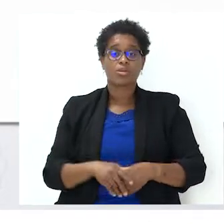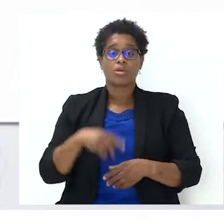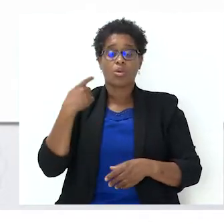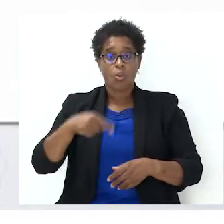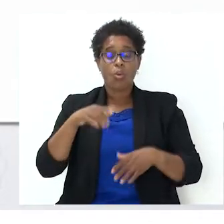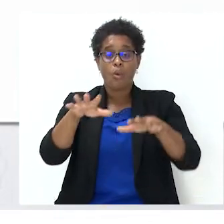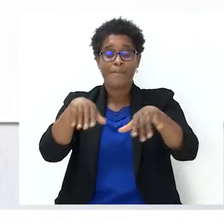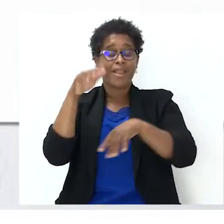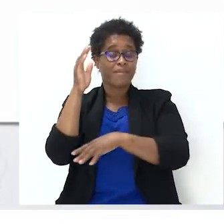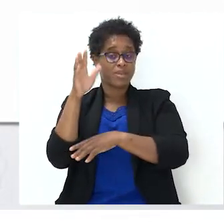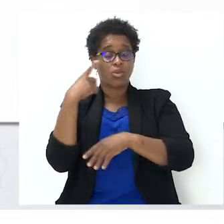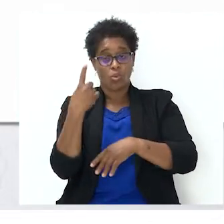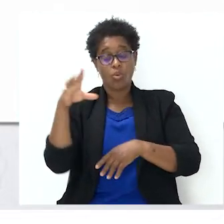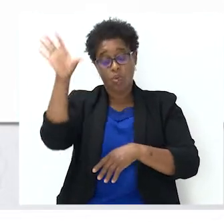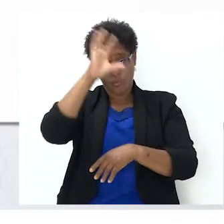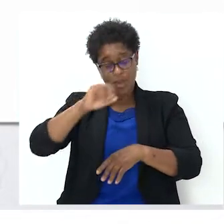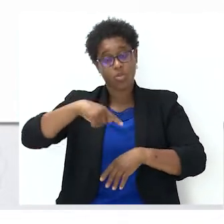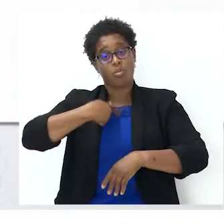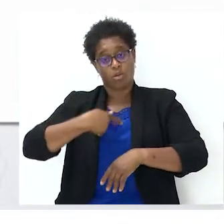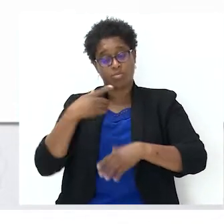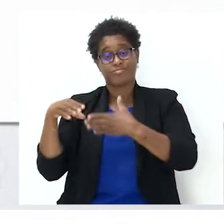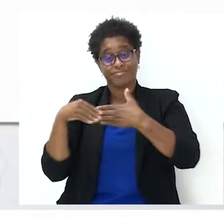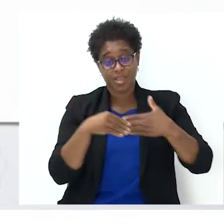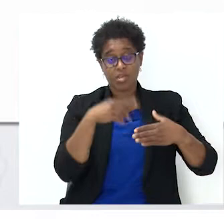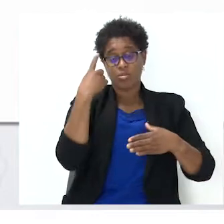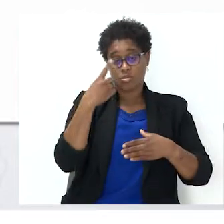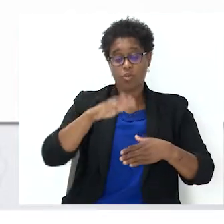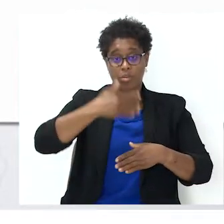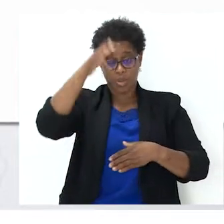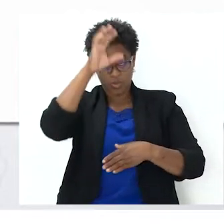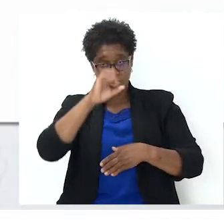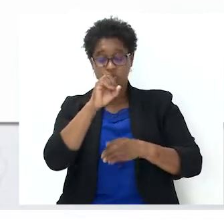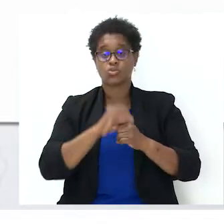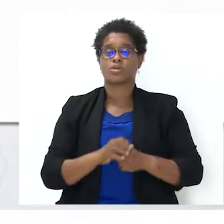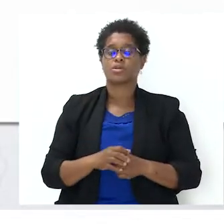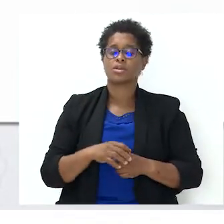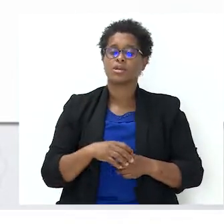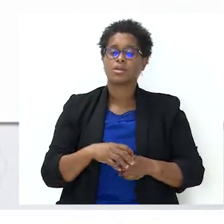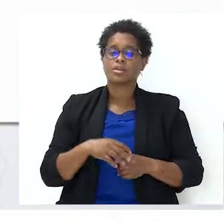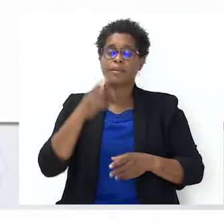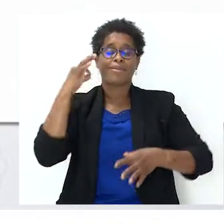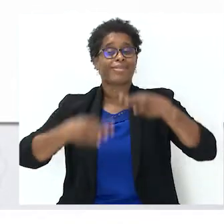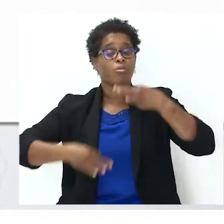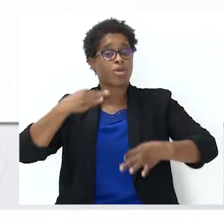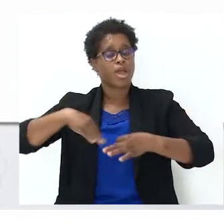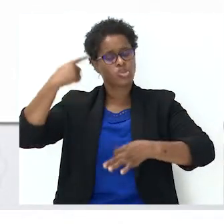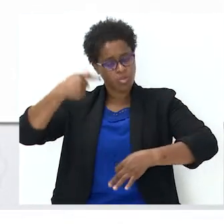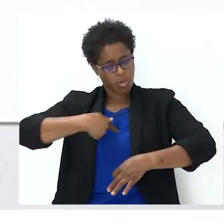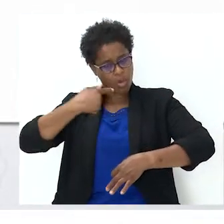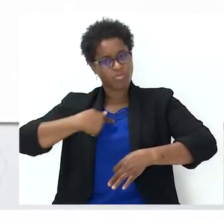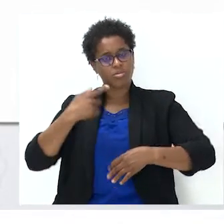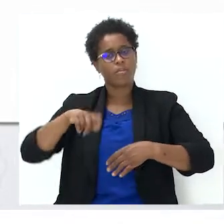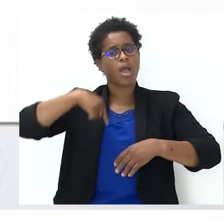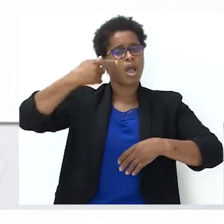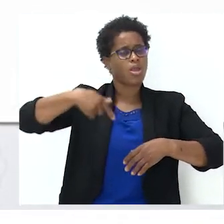parlamento, um governo próprio, presidido por um primeiro-ministro, tribunais próprios, além